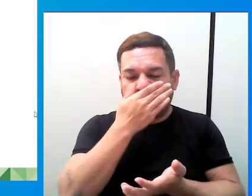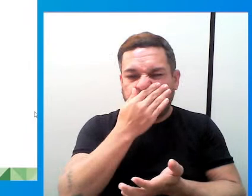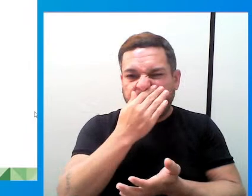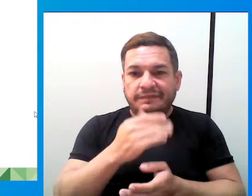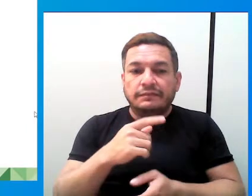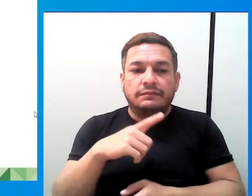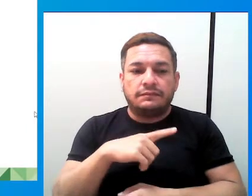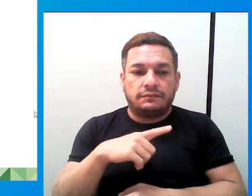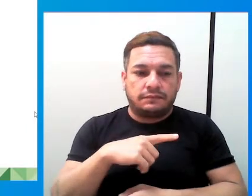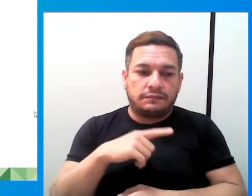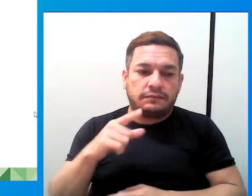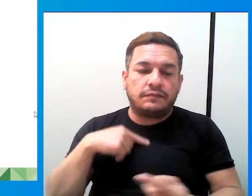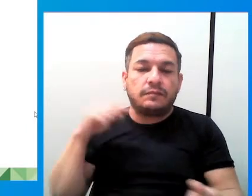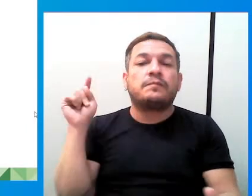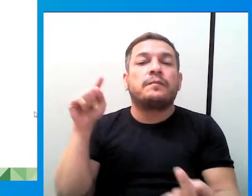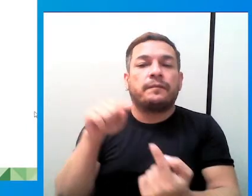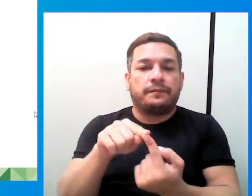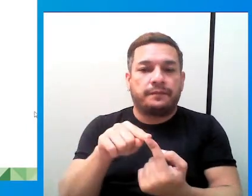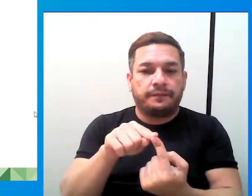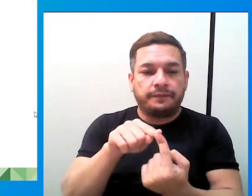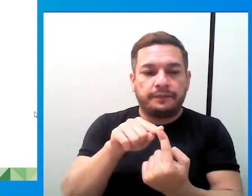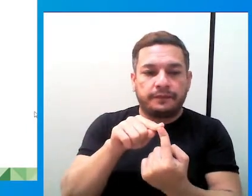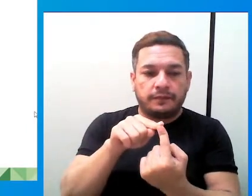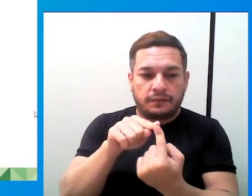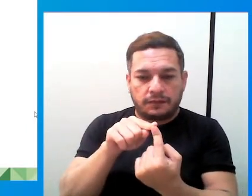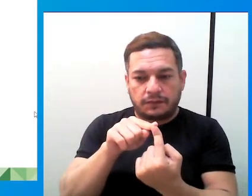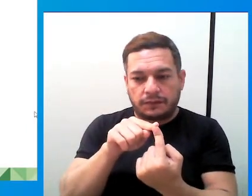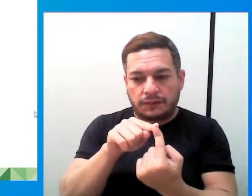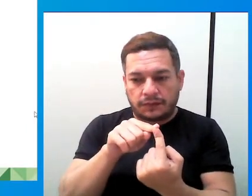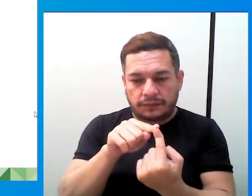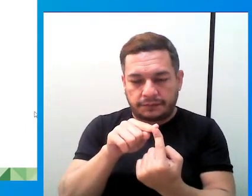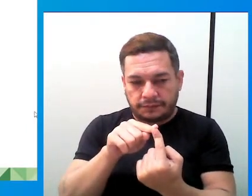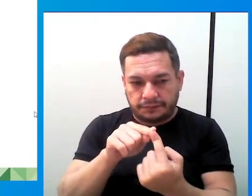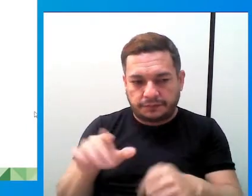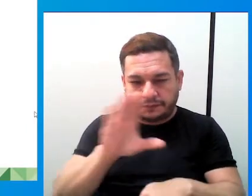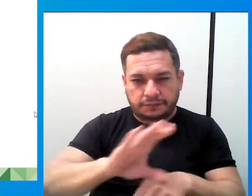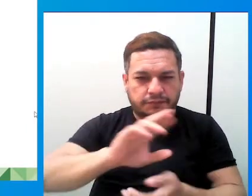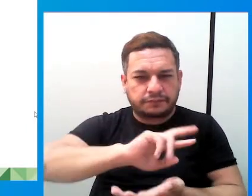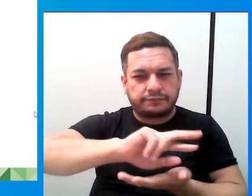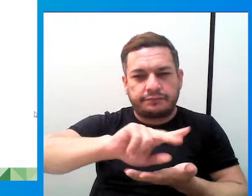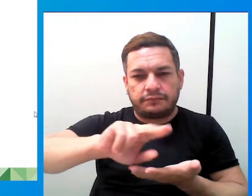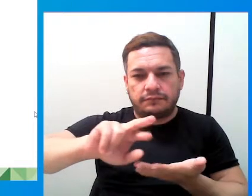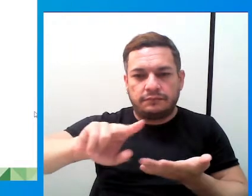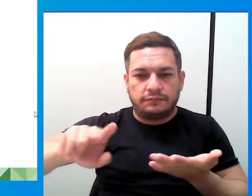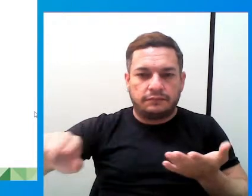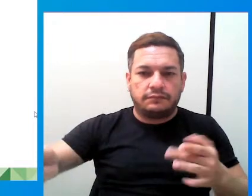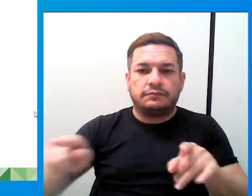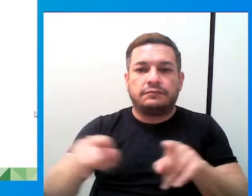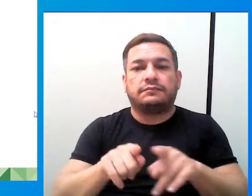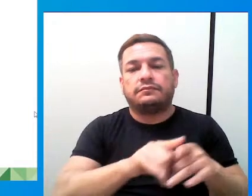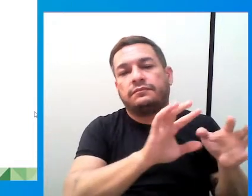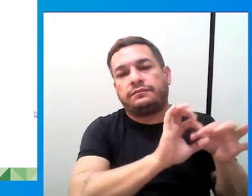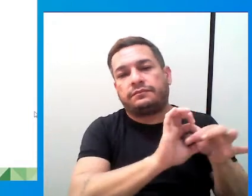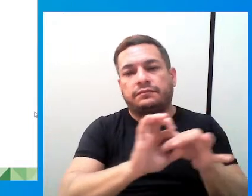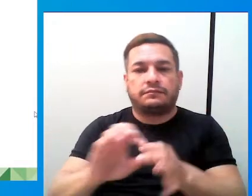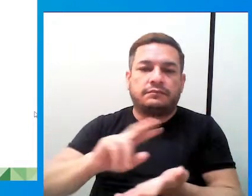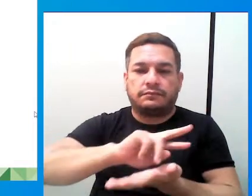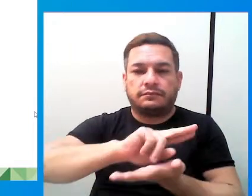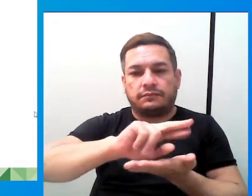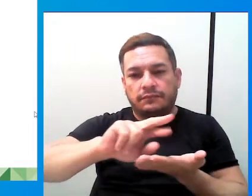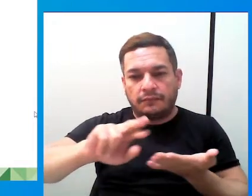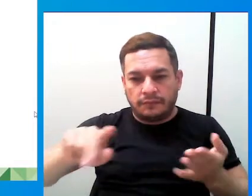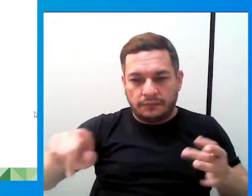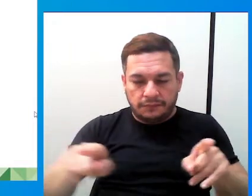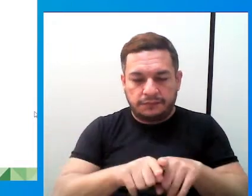passa a ser um grande desafio, né, porque você tem cursos diversos, em contextos diversos, e